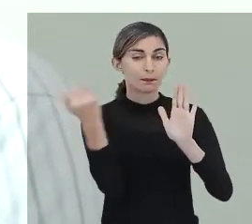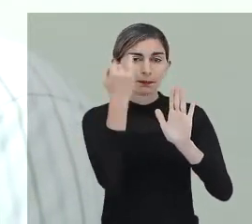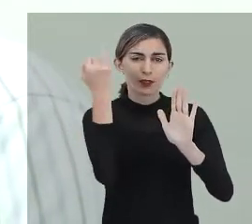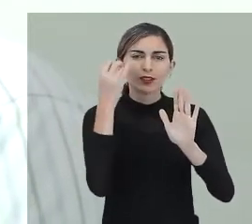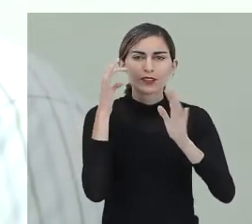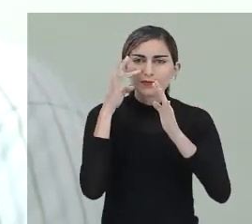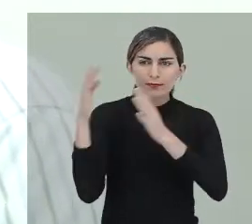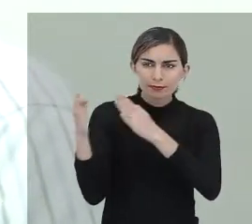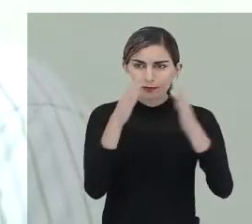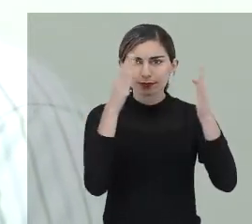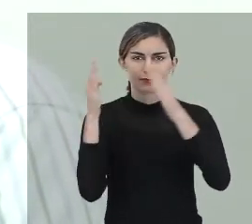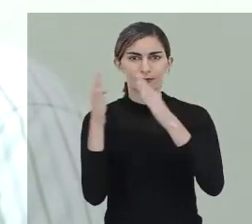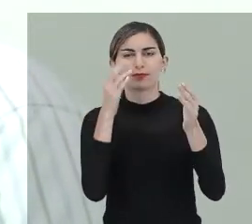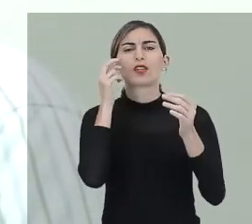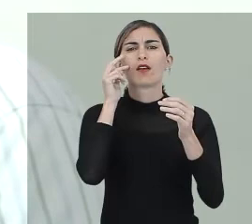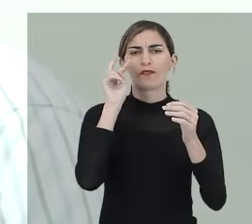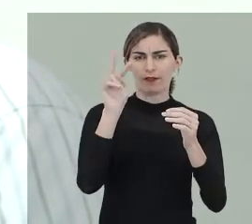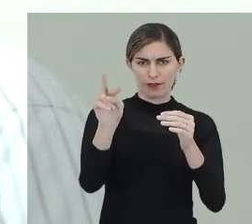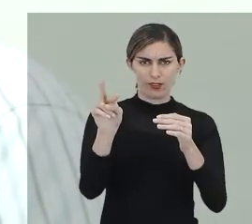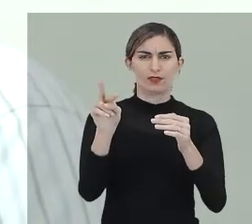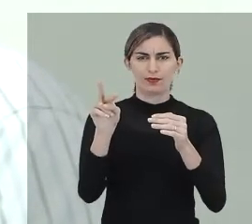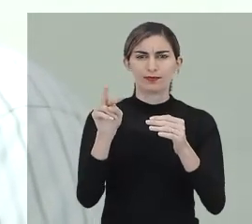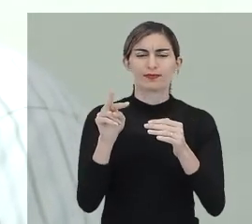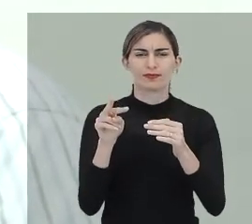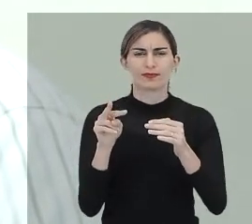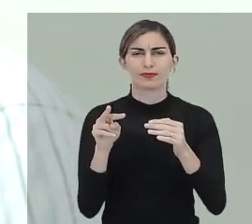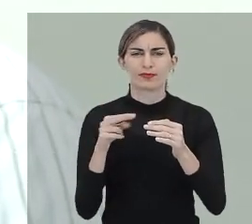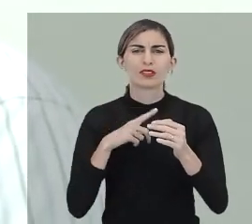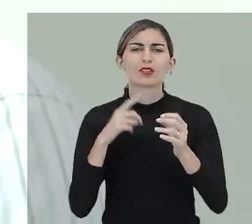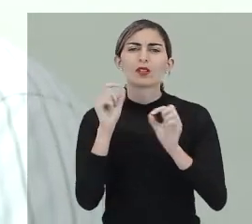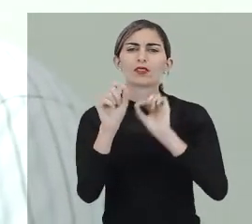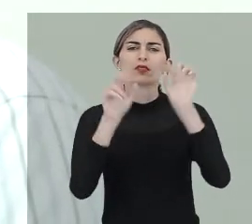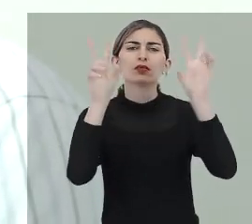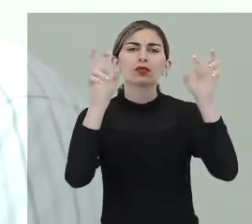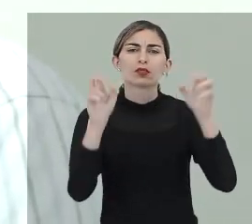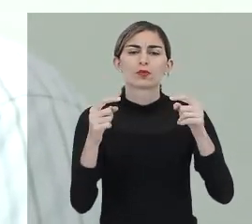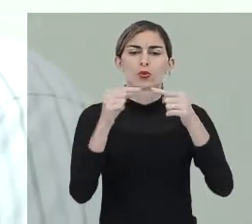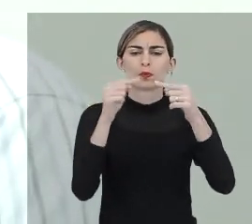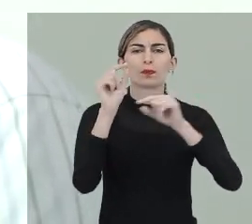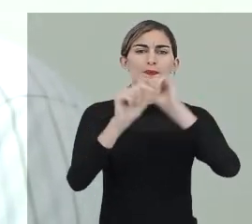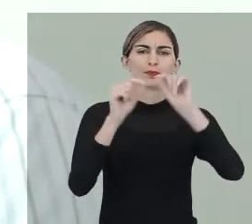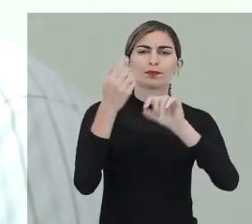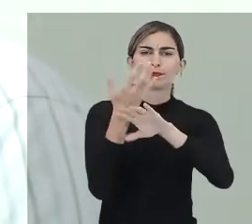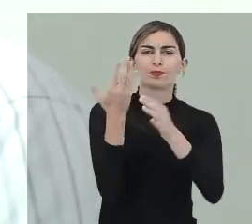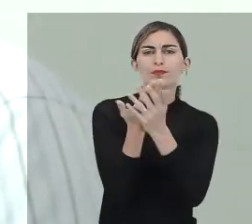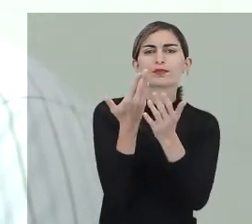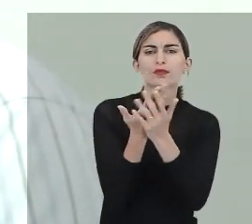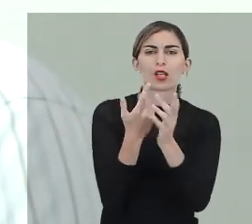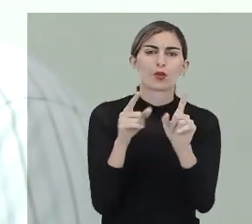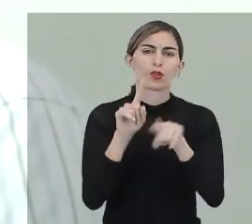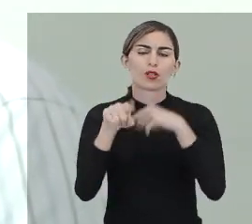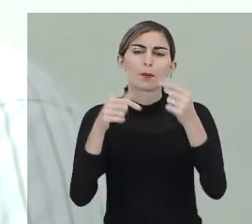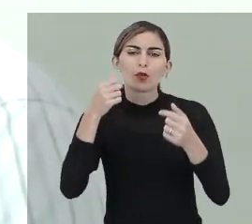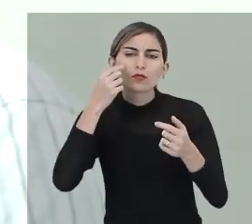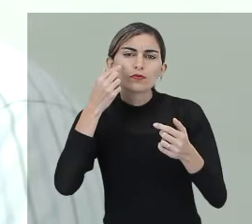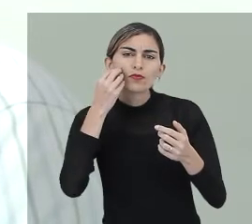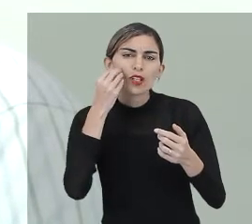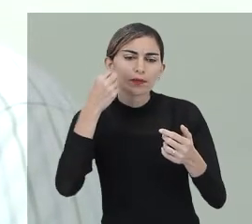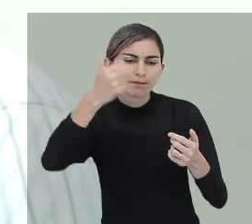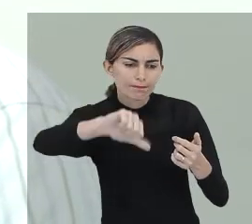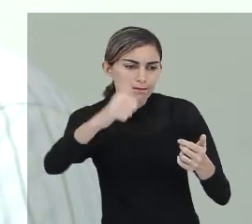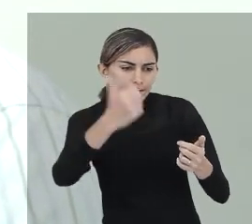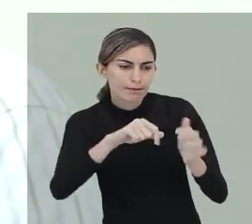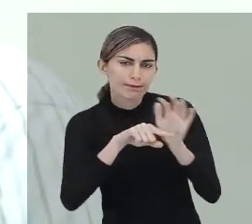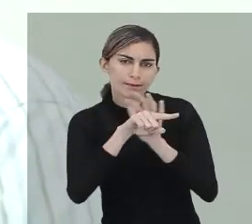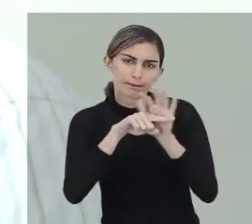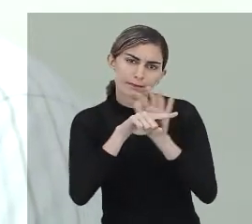aula, vejam de que se trata o exercício da aula, implementem e testem vocês mesmos. Você pode